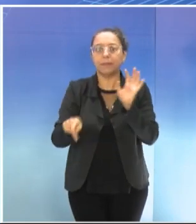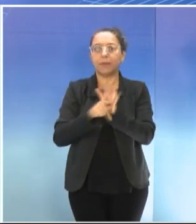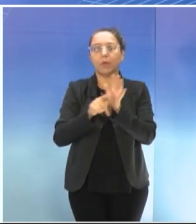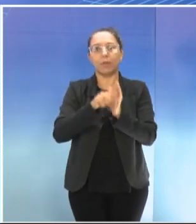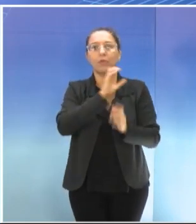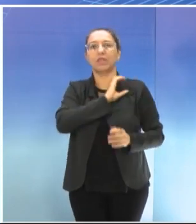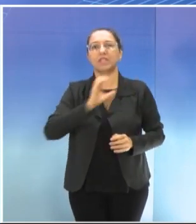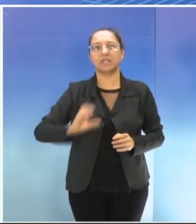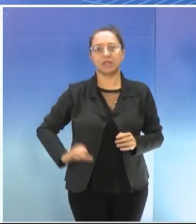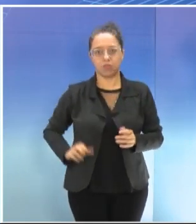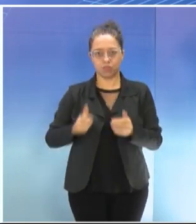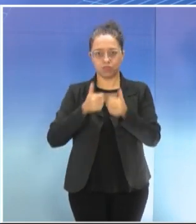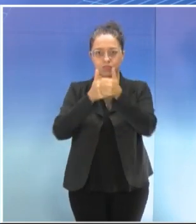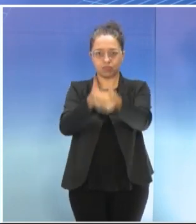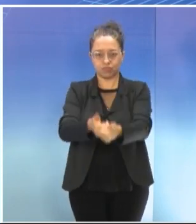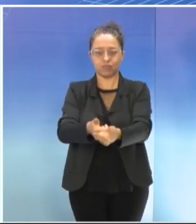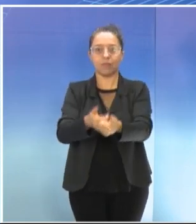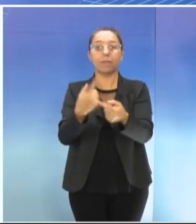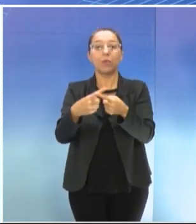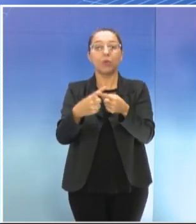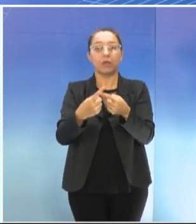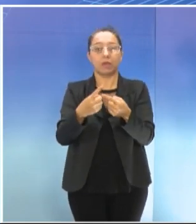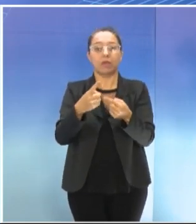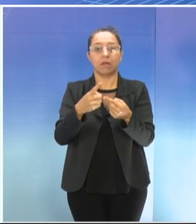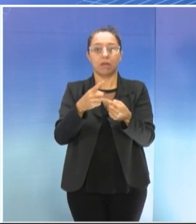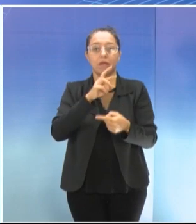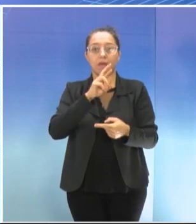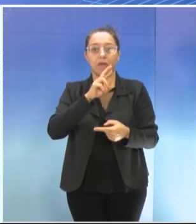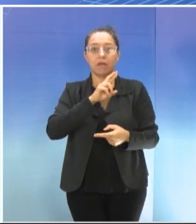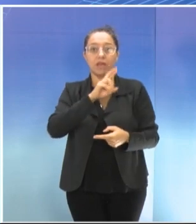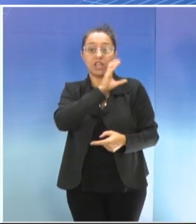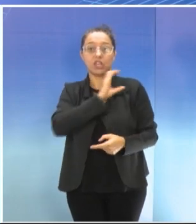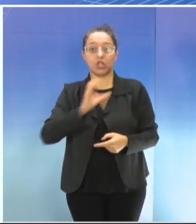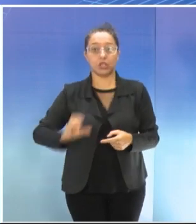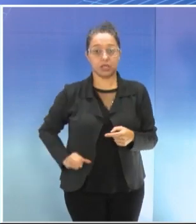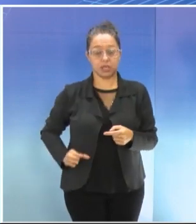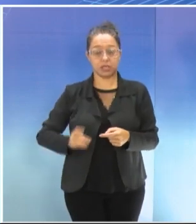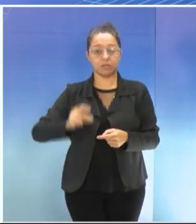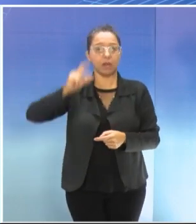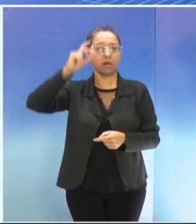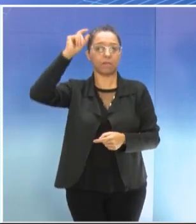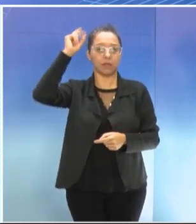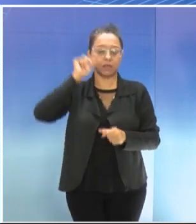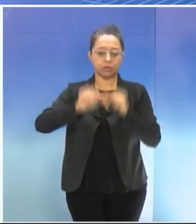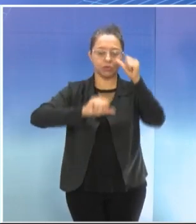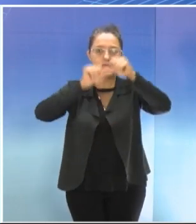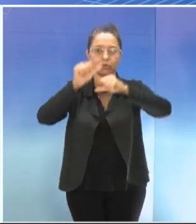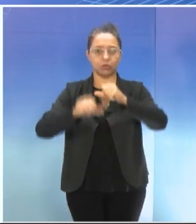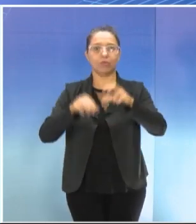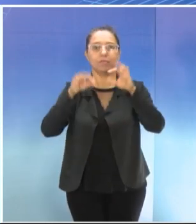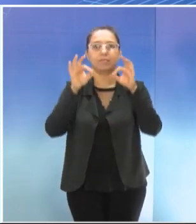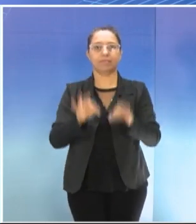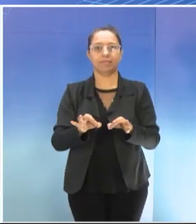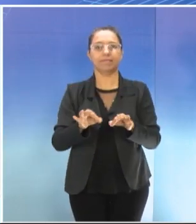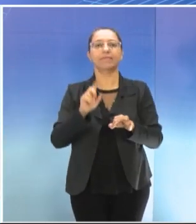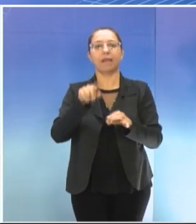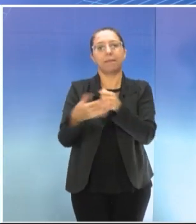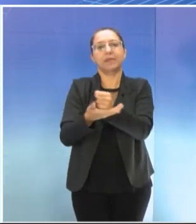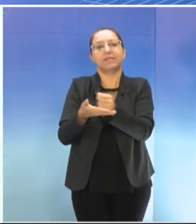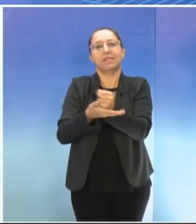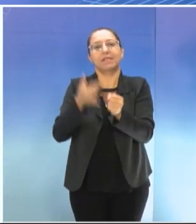teoria cristã. Para quem não sabe, o cristianismo é baseado em filosofia, tá?